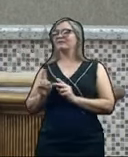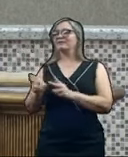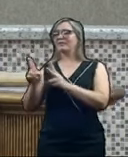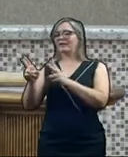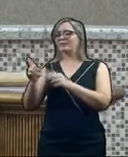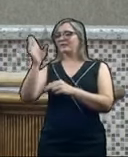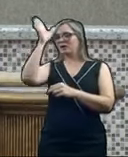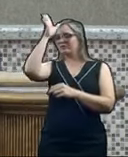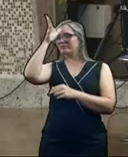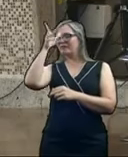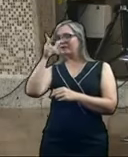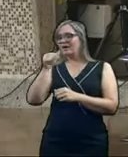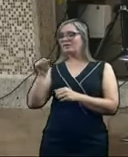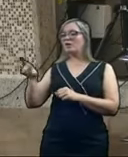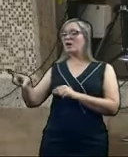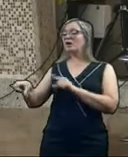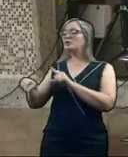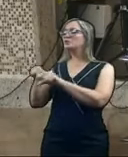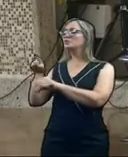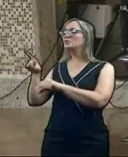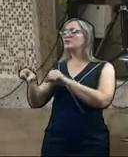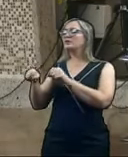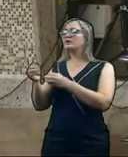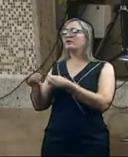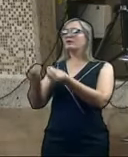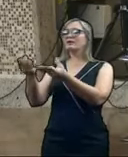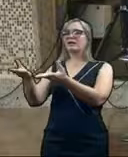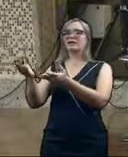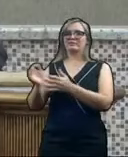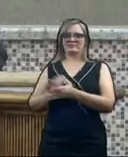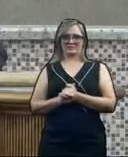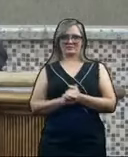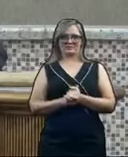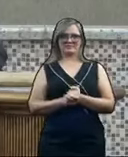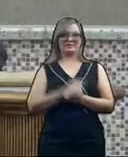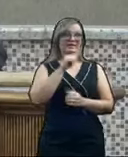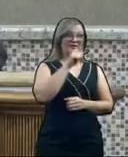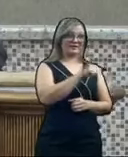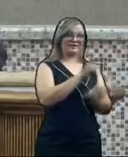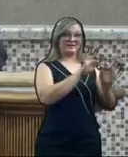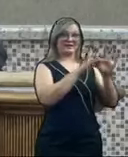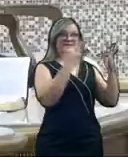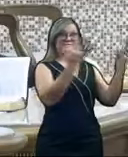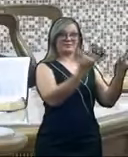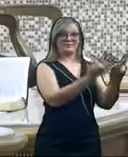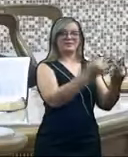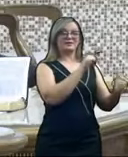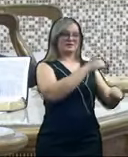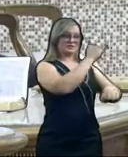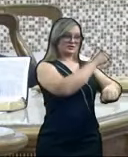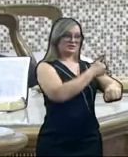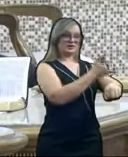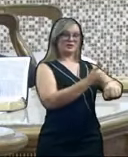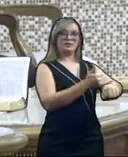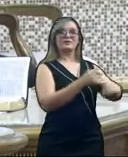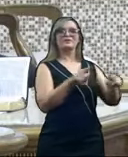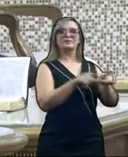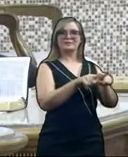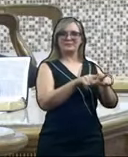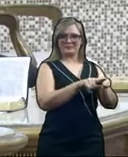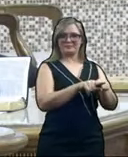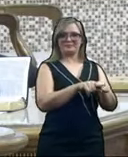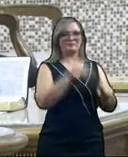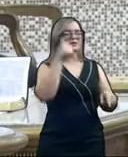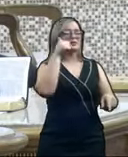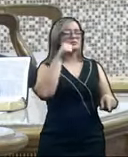lá o franguinho caipira não vou fazer isso aqui porque Jacó gosta desse jeito e o e Saul preferido do